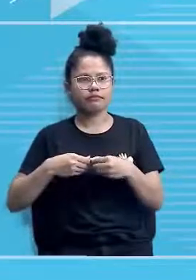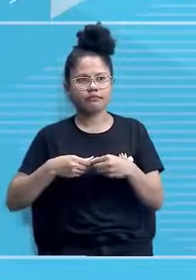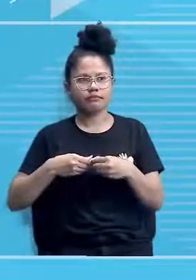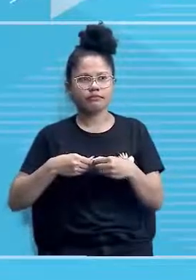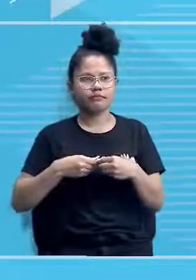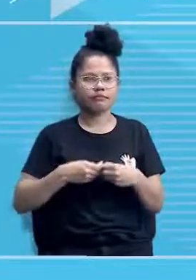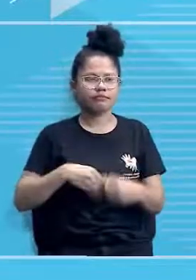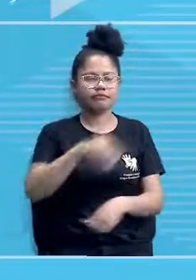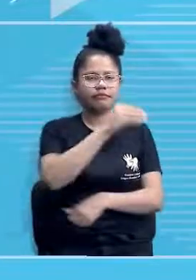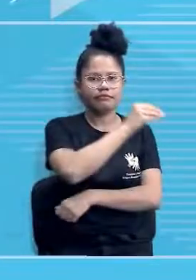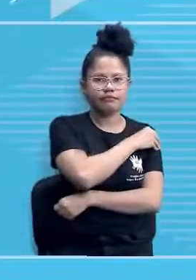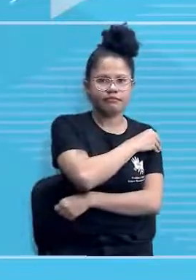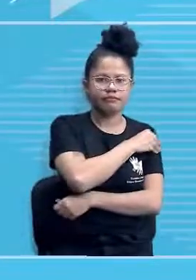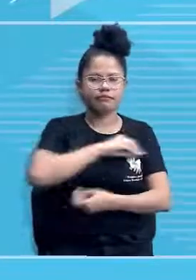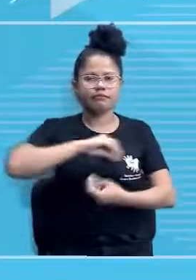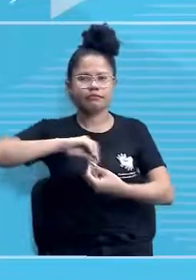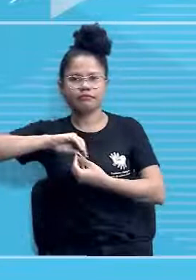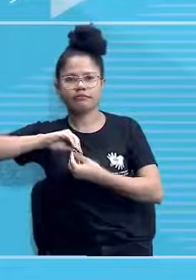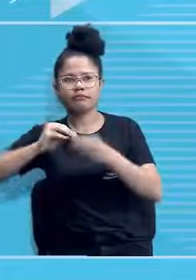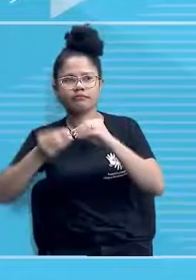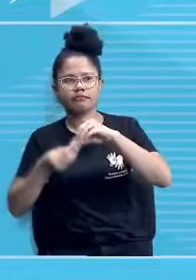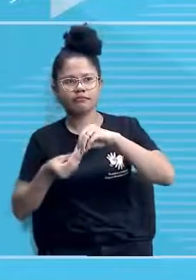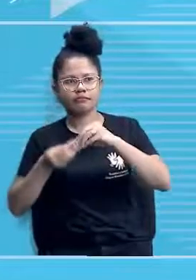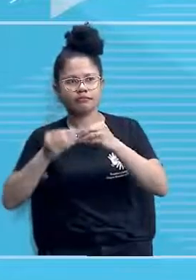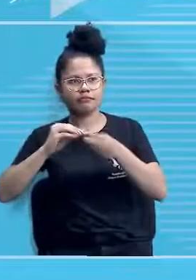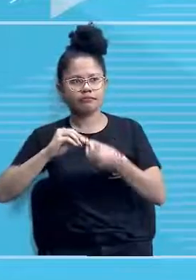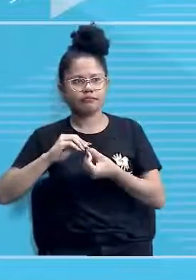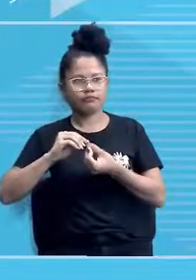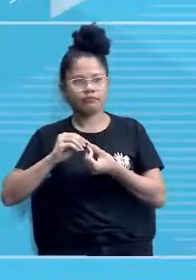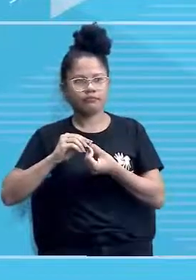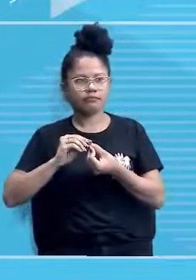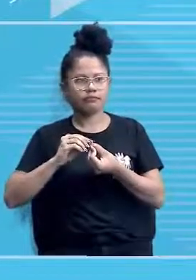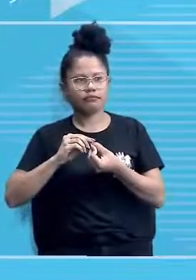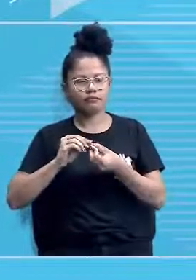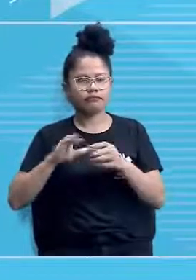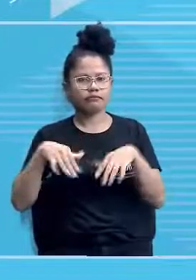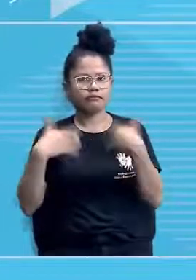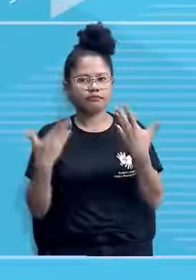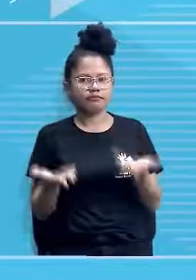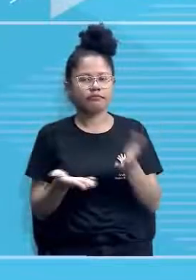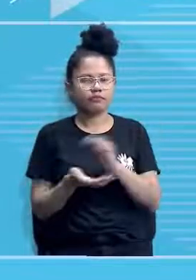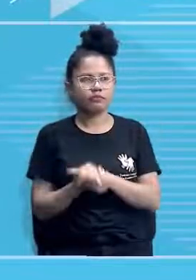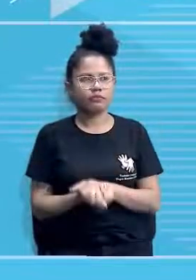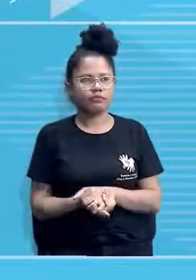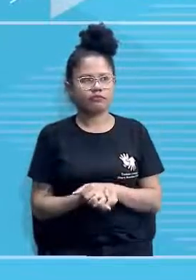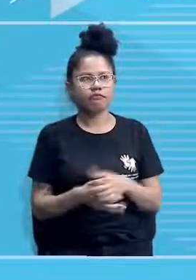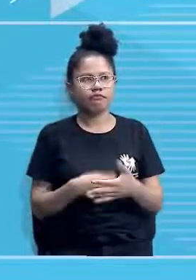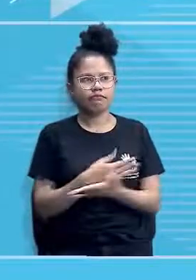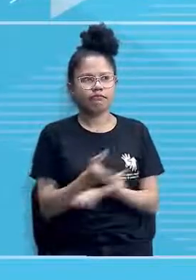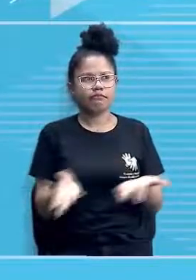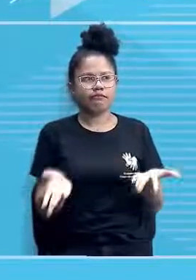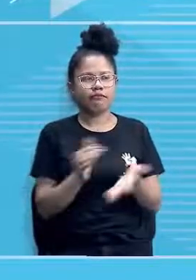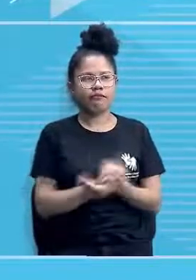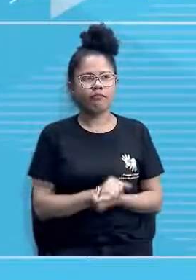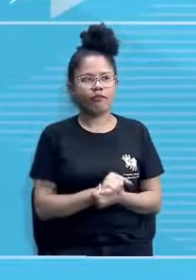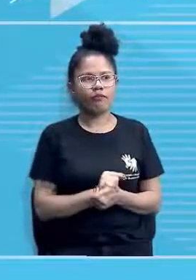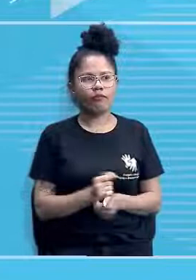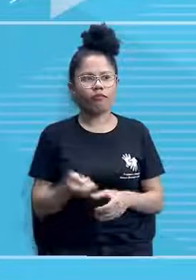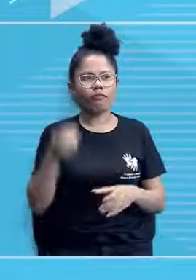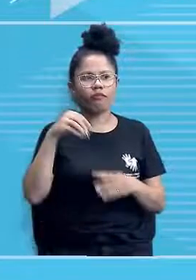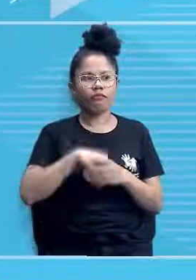então entre um alto e uma cetona qual é a função Qual é o que tem maior ponto de fusão e ebulição aí você vai pela força